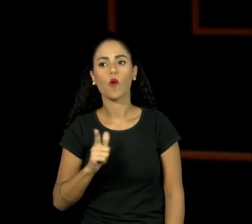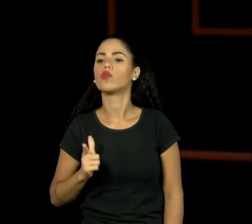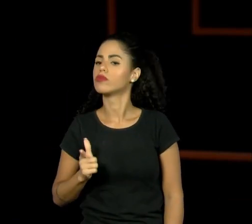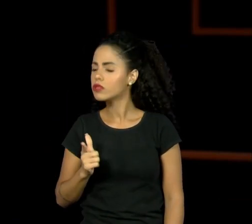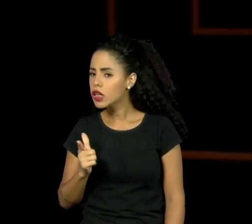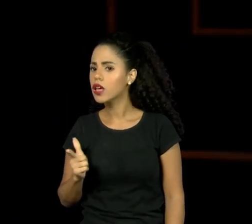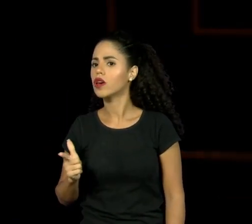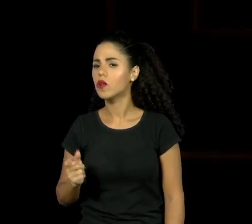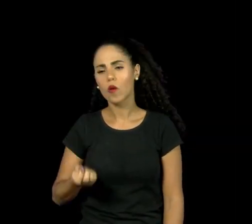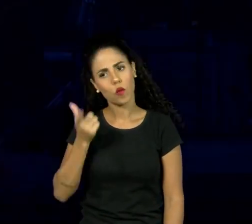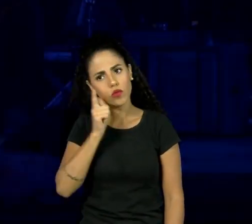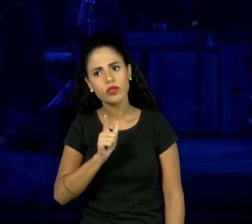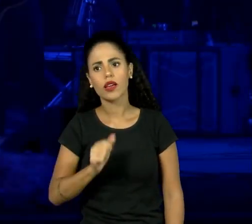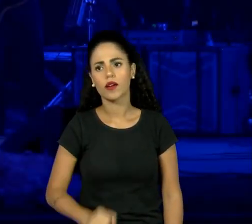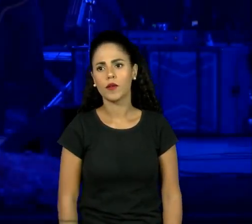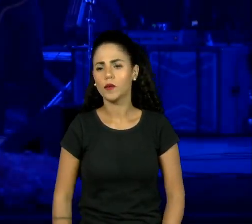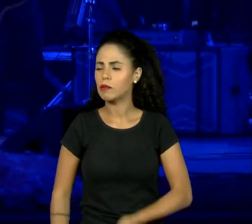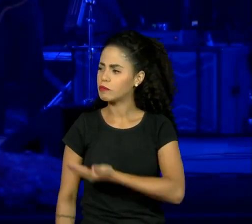tem que mostrar o que sabe, né?